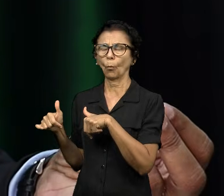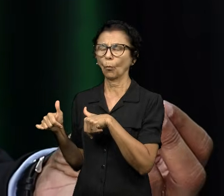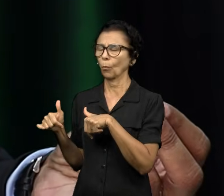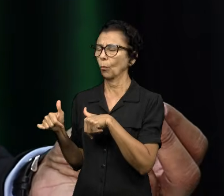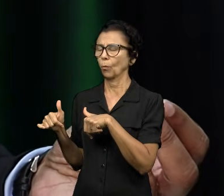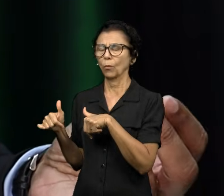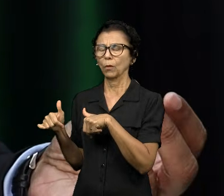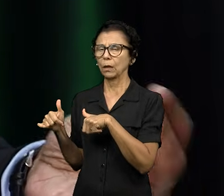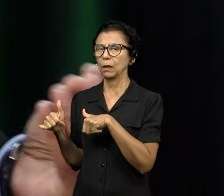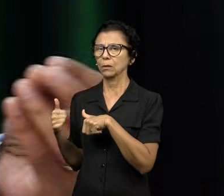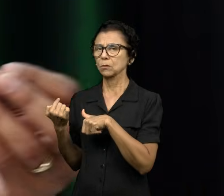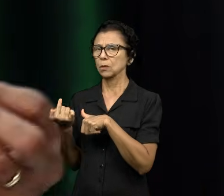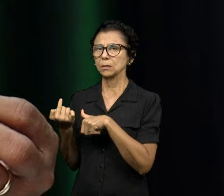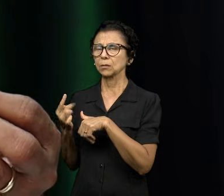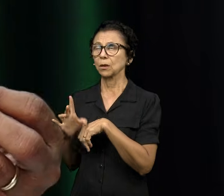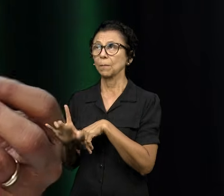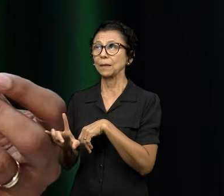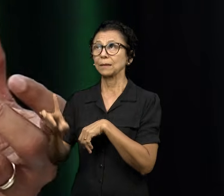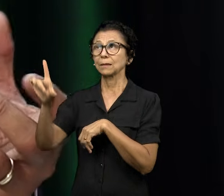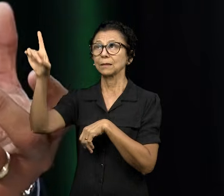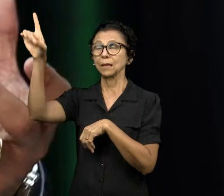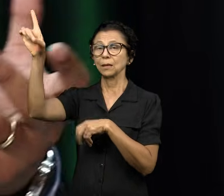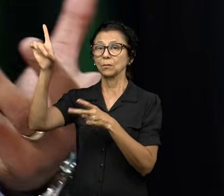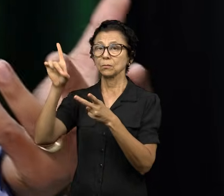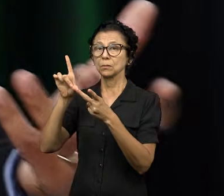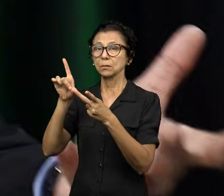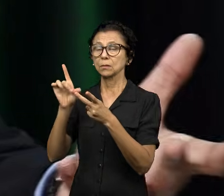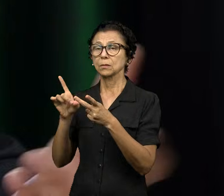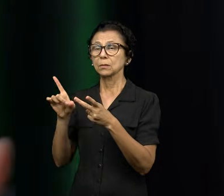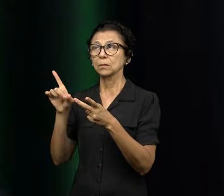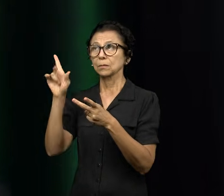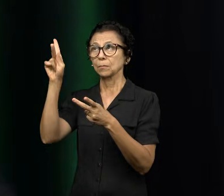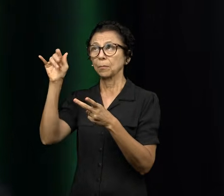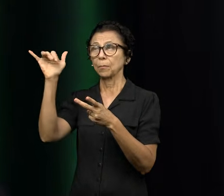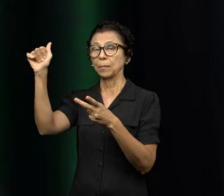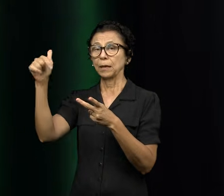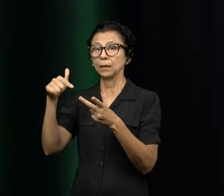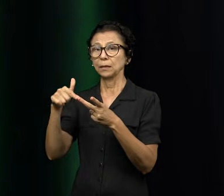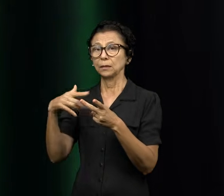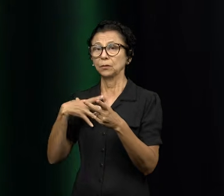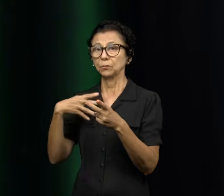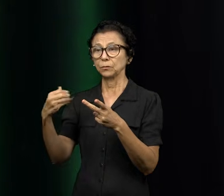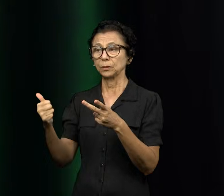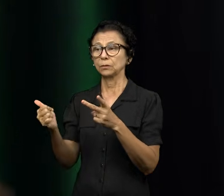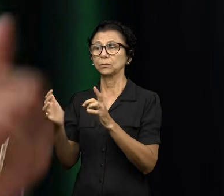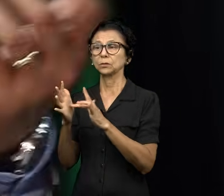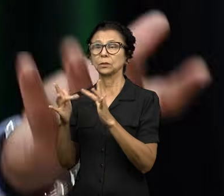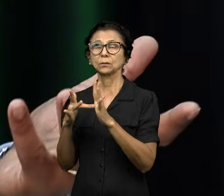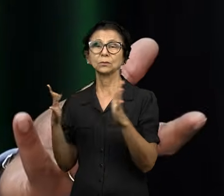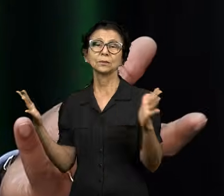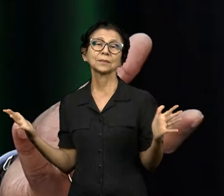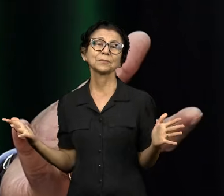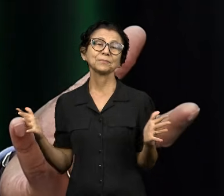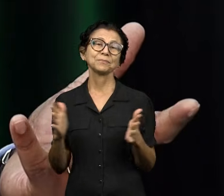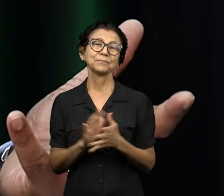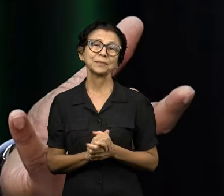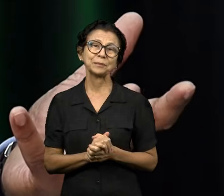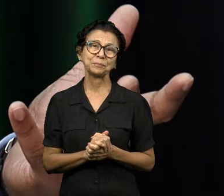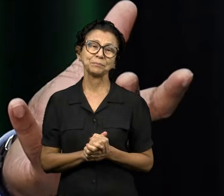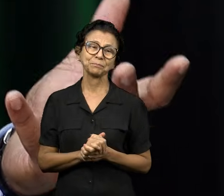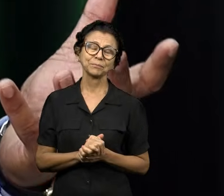Pai são um, né? A igreja também é o corpo de Cristo. Faz parte dessa unidade, né? Porque ele é o